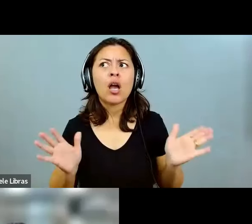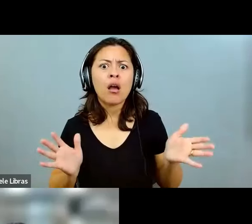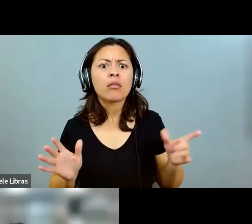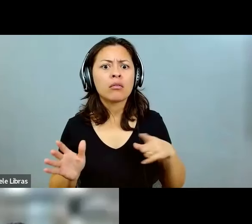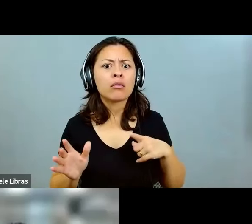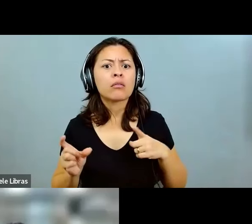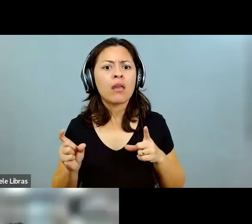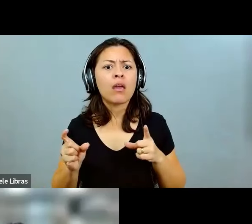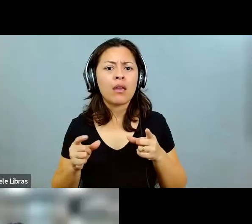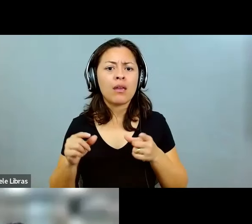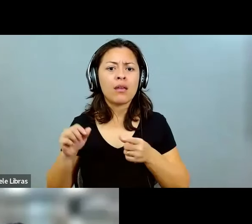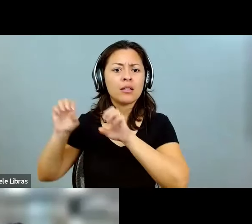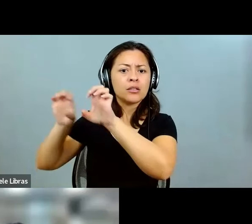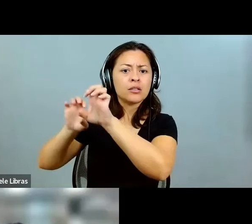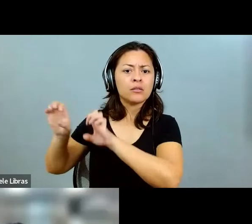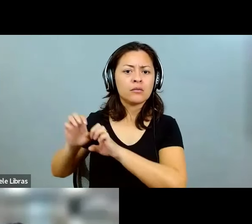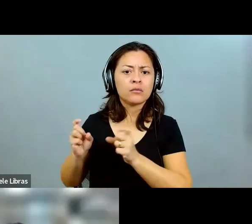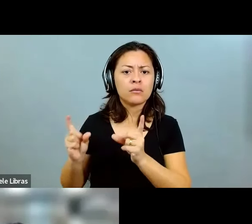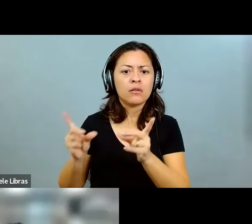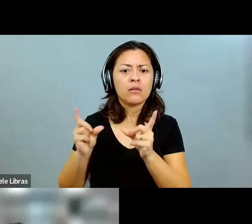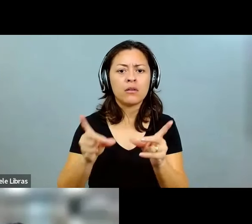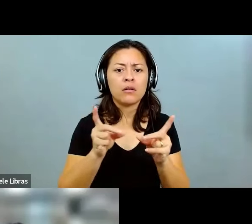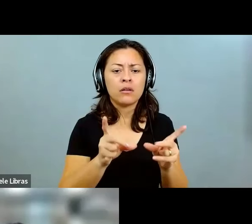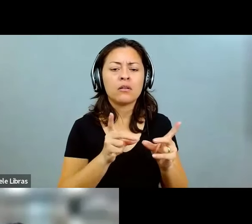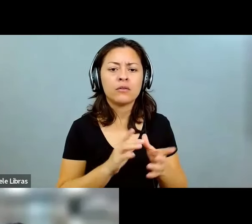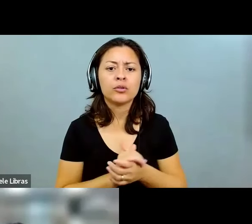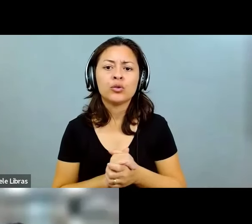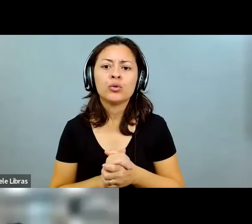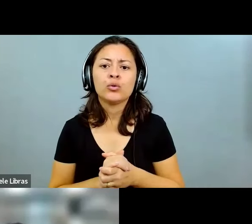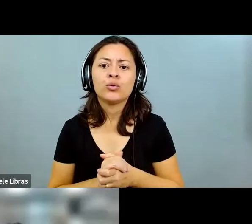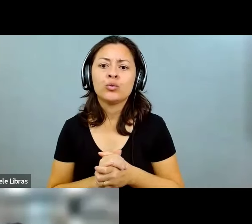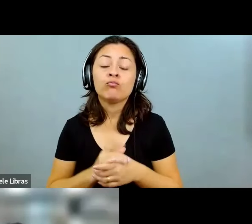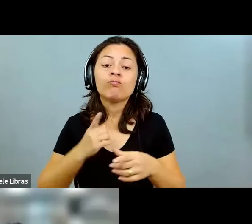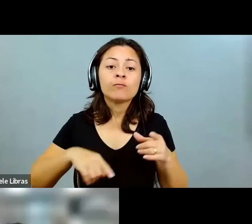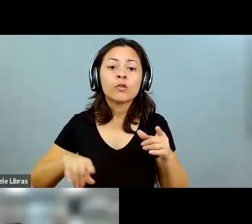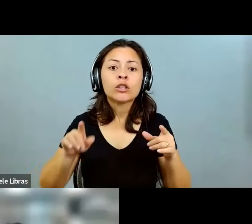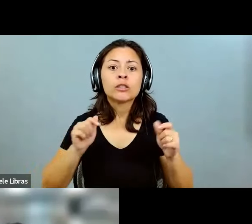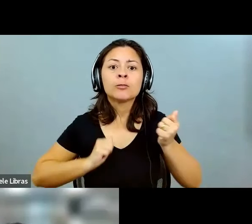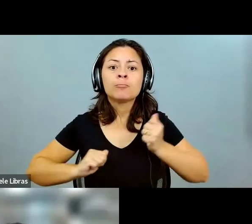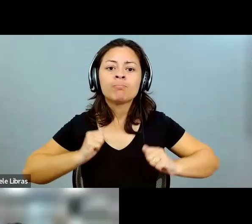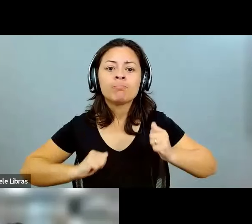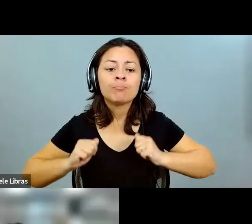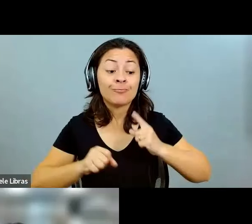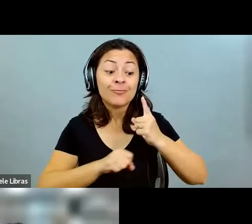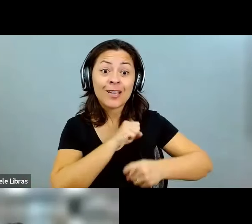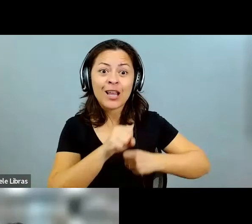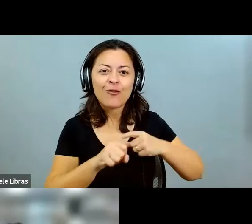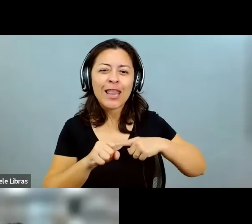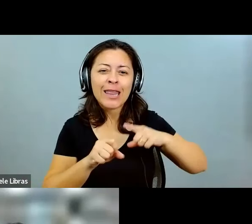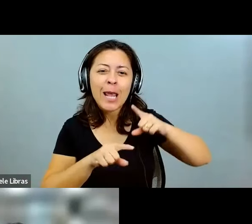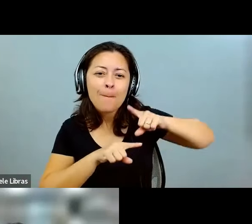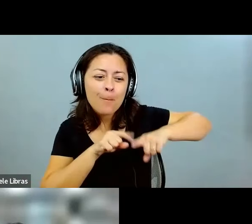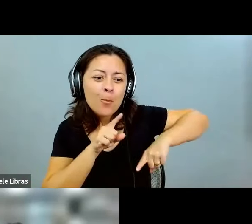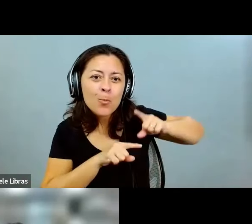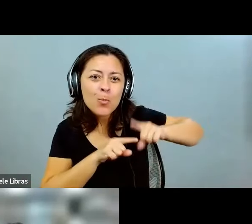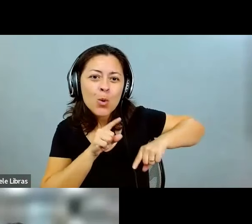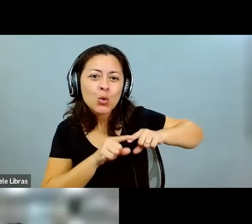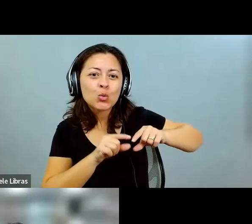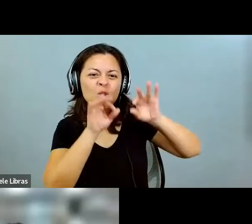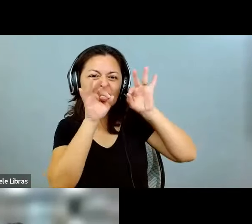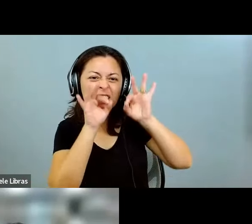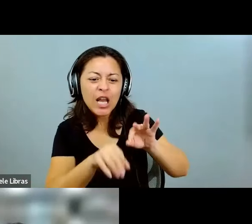para para entregar esse volume então a gente a gente tá numa expectativa Então esse ano que a gente vai ter o produto certo na hora certa e